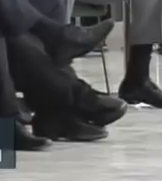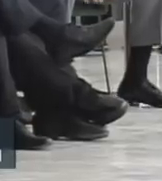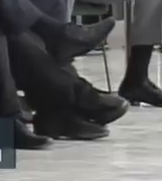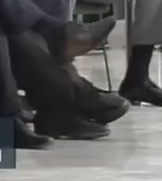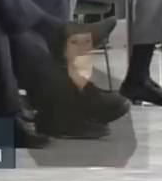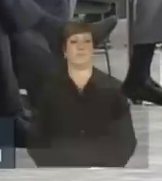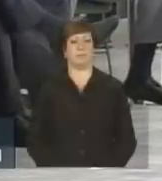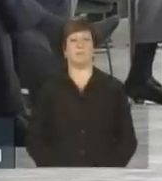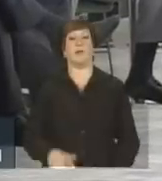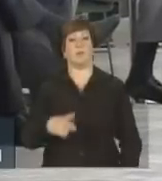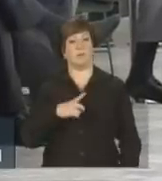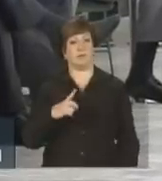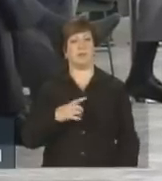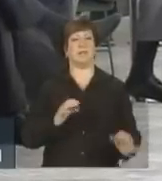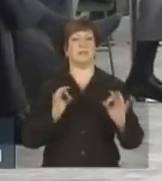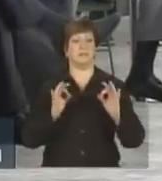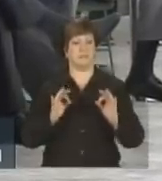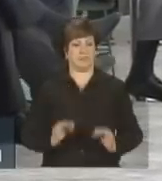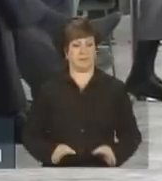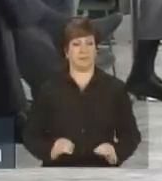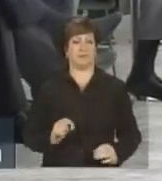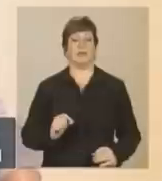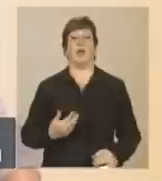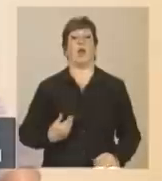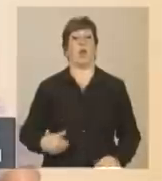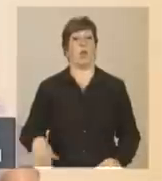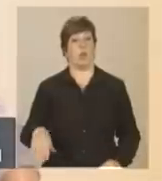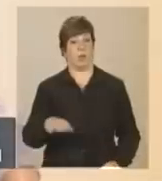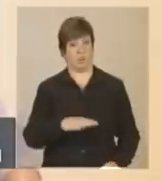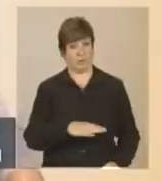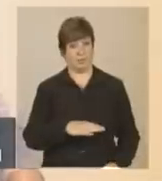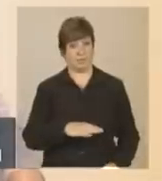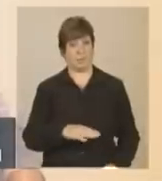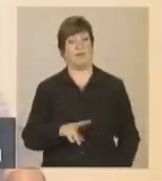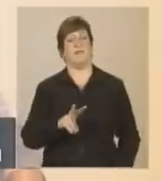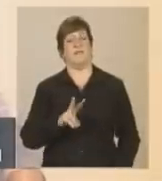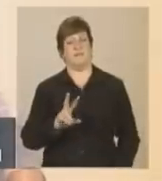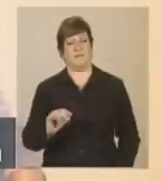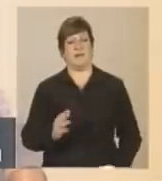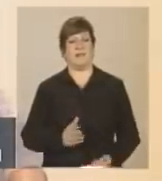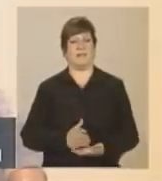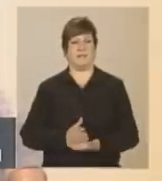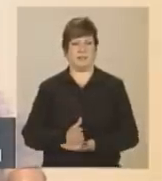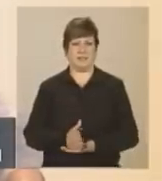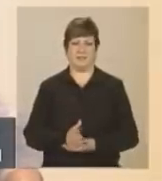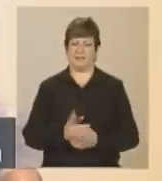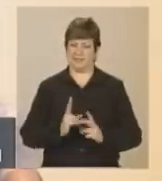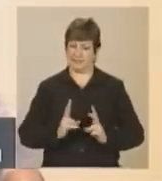eu tenho certeza que nós vamos seguir à risca